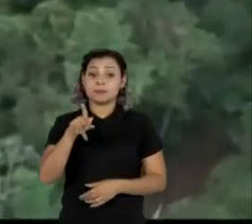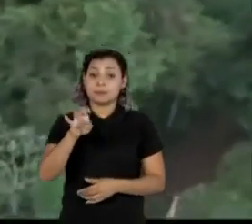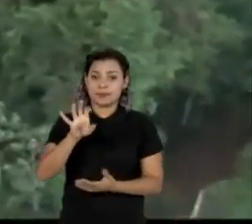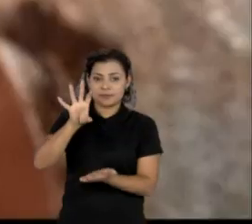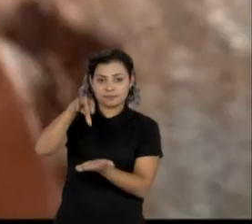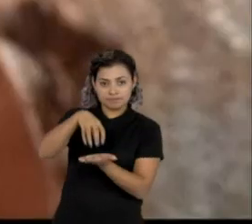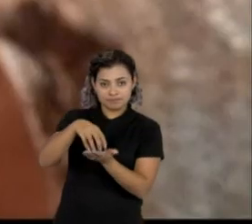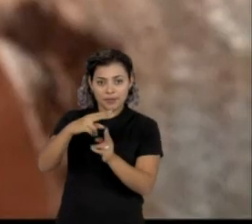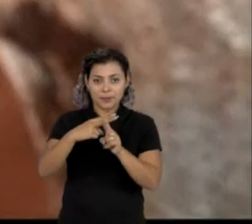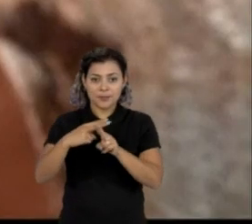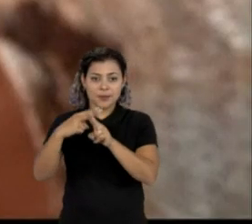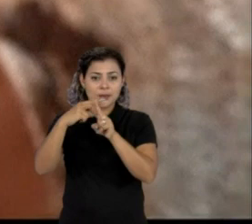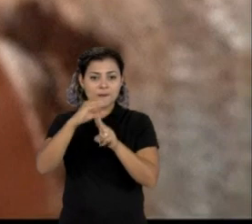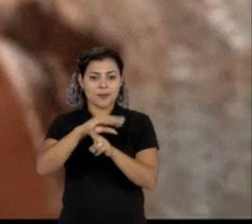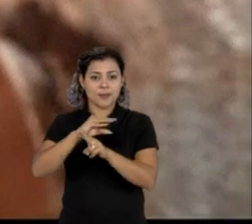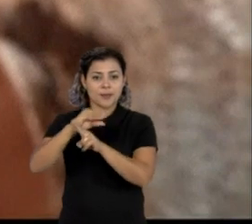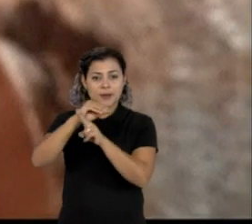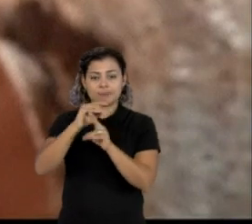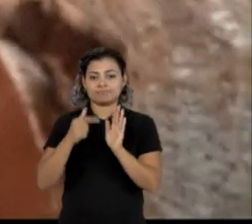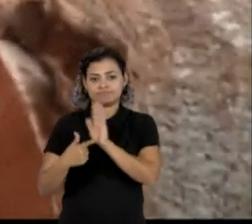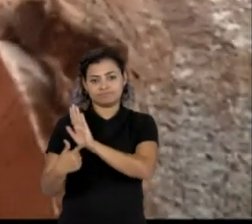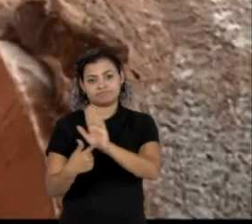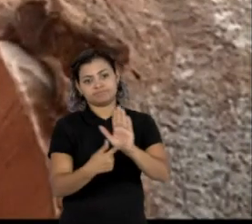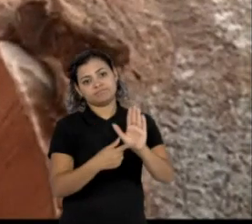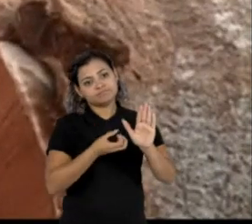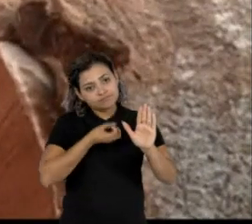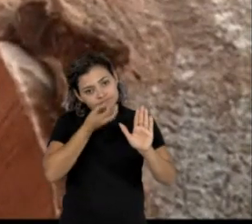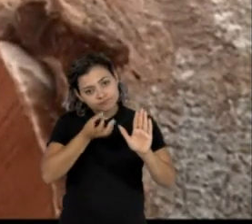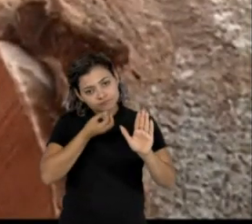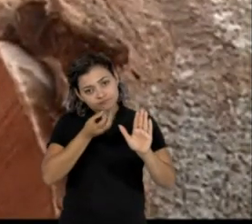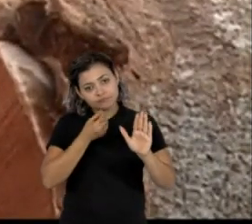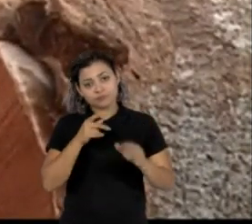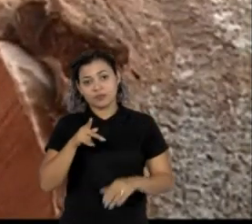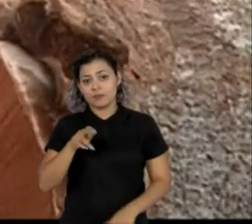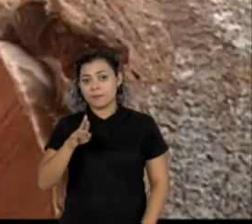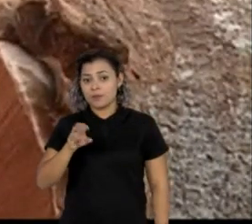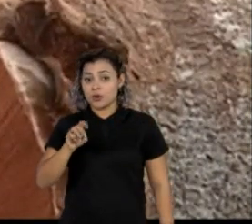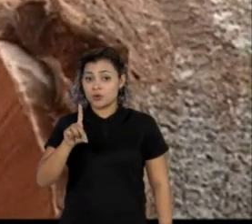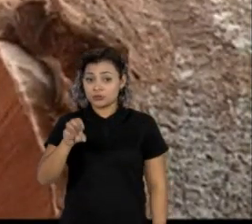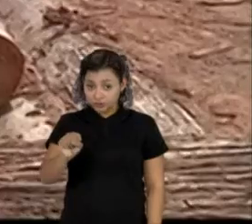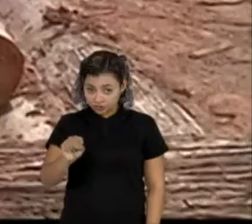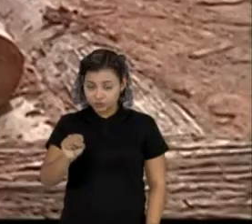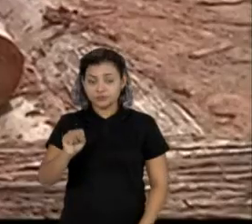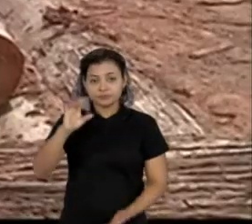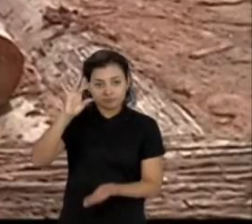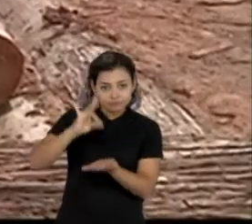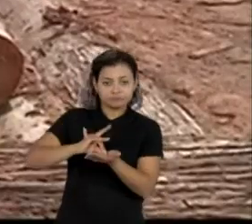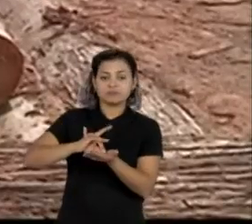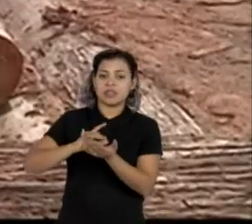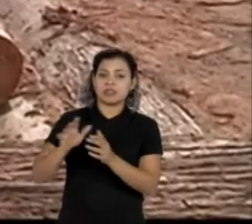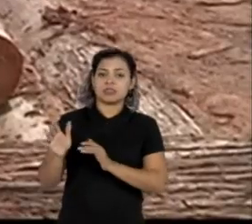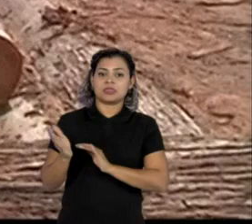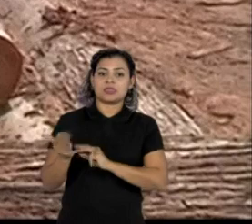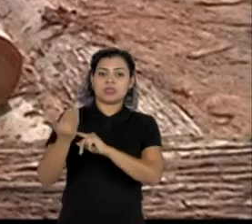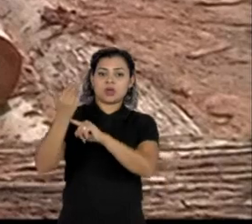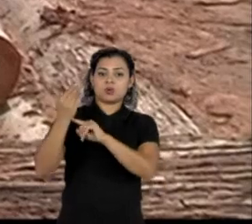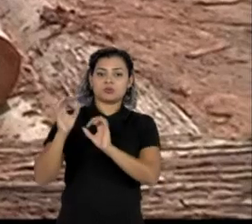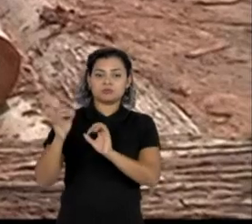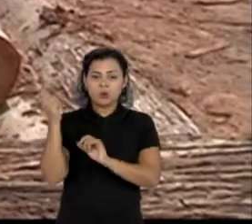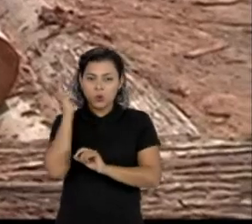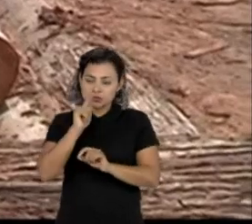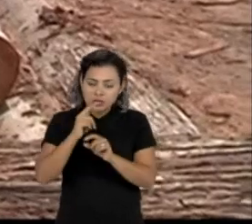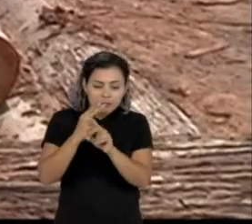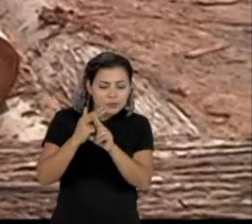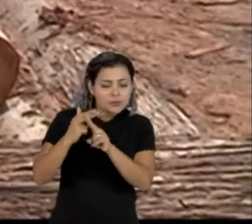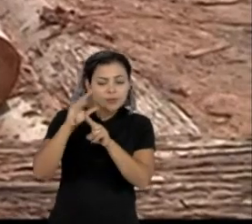Instituto Nacional de Pesquisas Espaciais, que utilizou o sistema PRODES, considerado o mais preciso para medir as